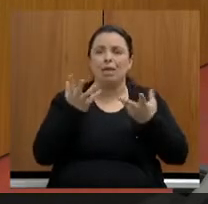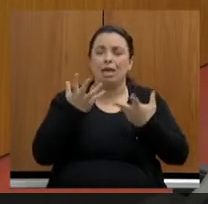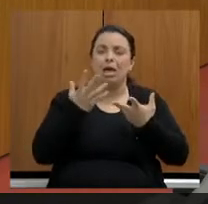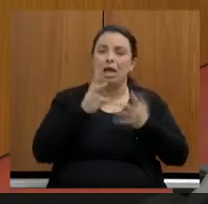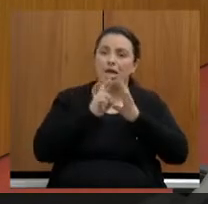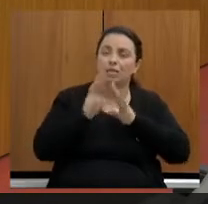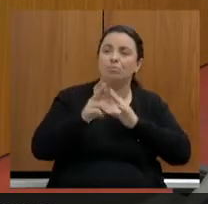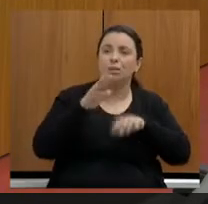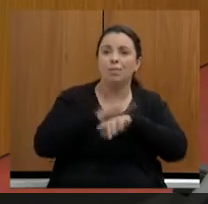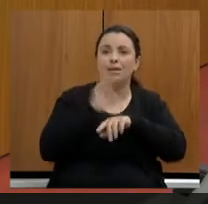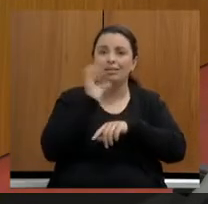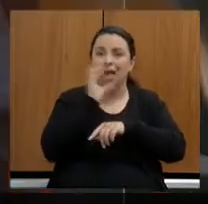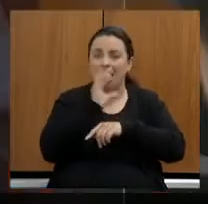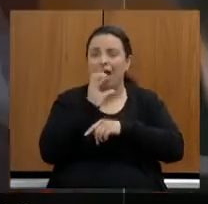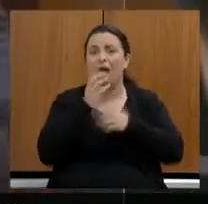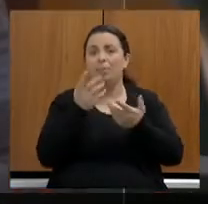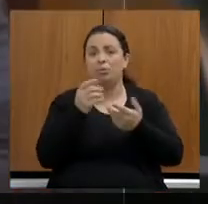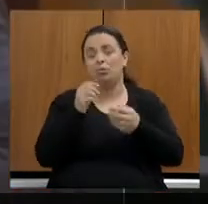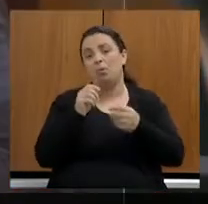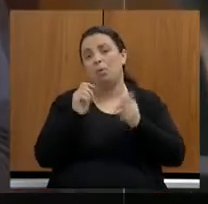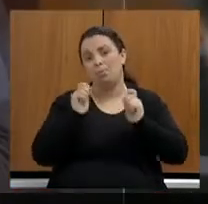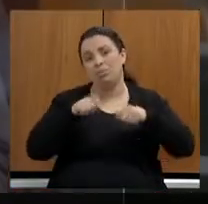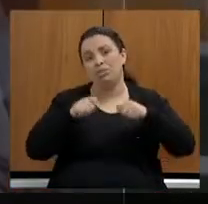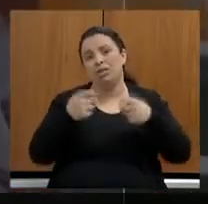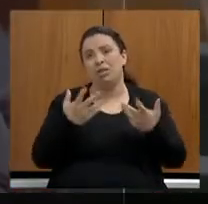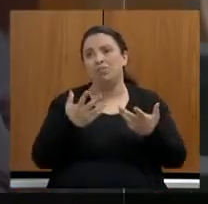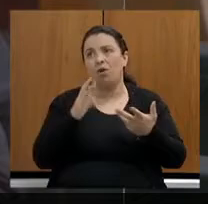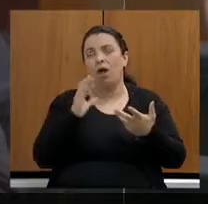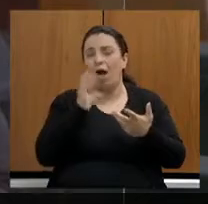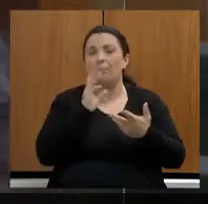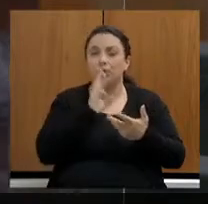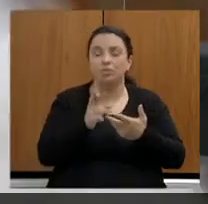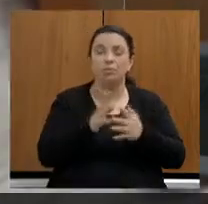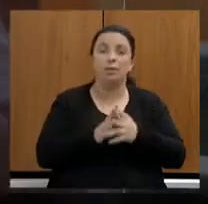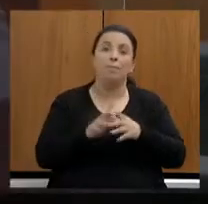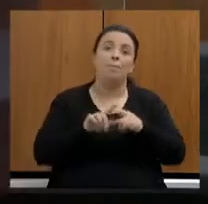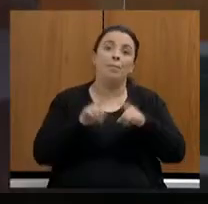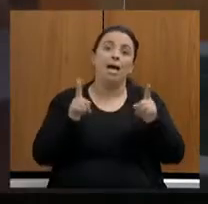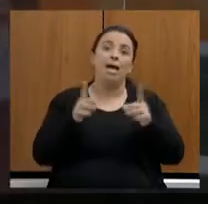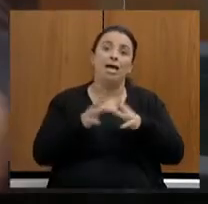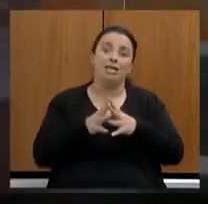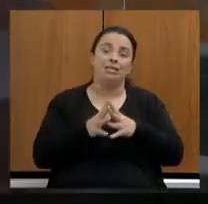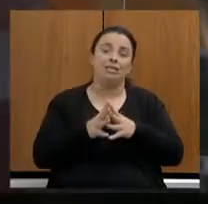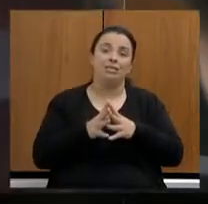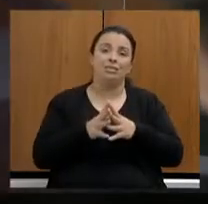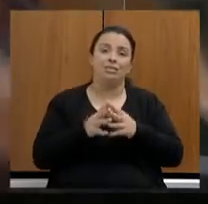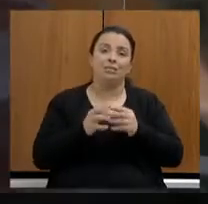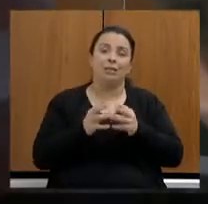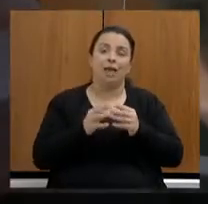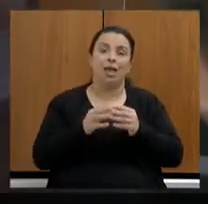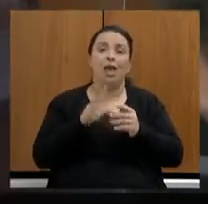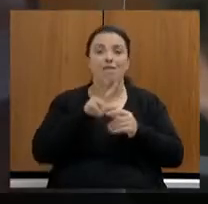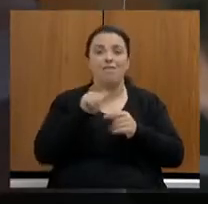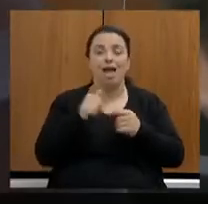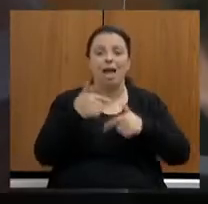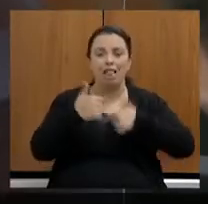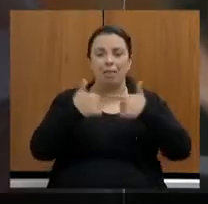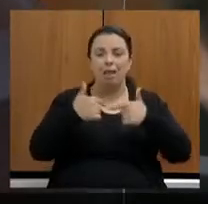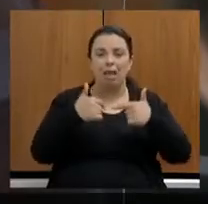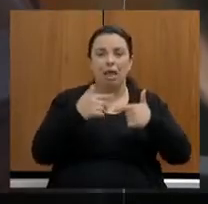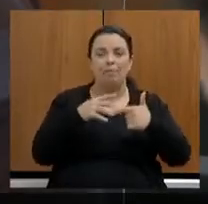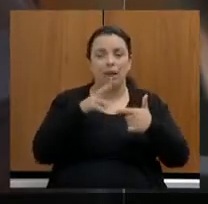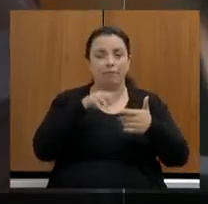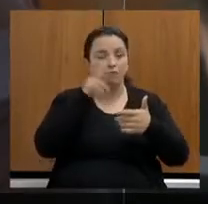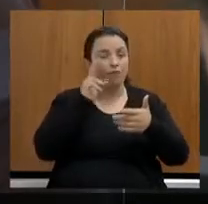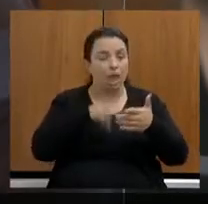mas sei desconsiderando essa situação em que a gente vai trabalhar para Tá respondido o